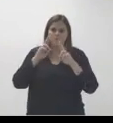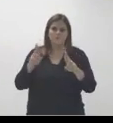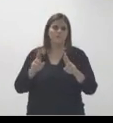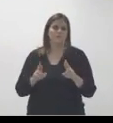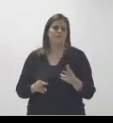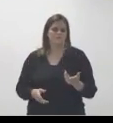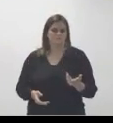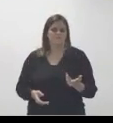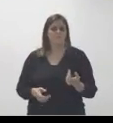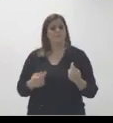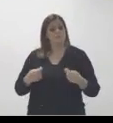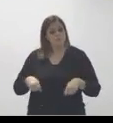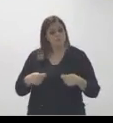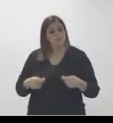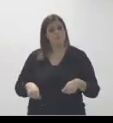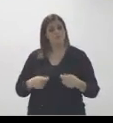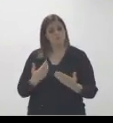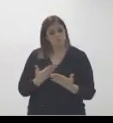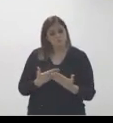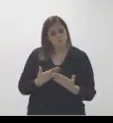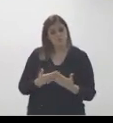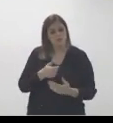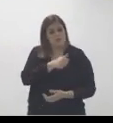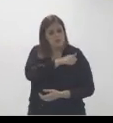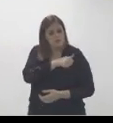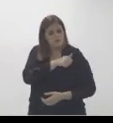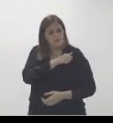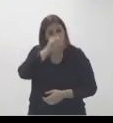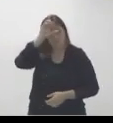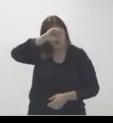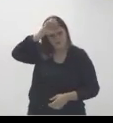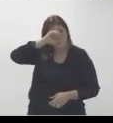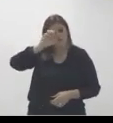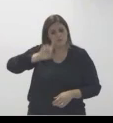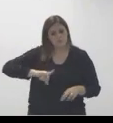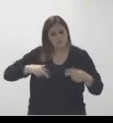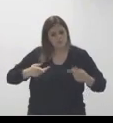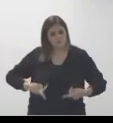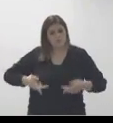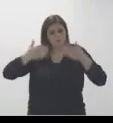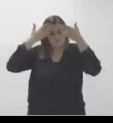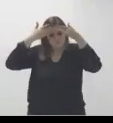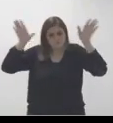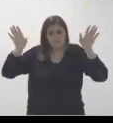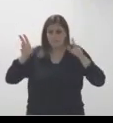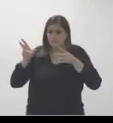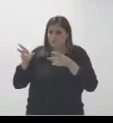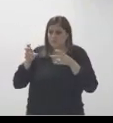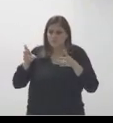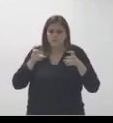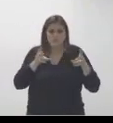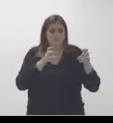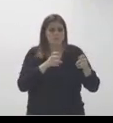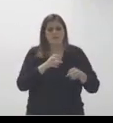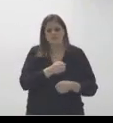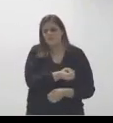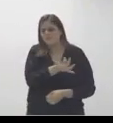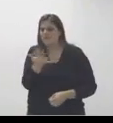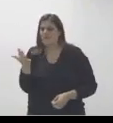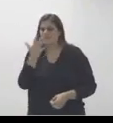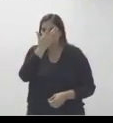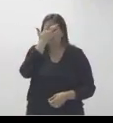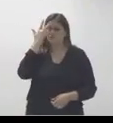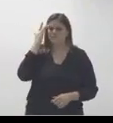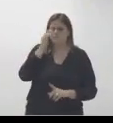perspectiva de direitos humanos é justamente possibilitar esses profissionais enxergar essa diversidade entender que tem várias pessoas que estão no